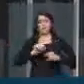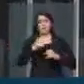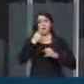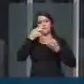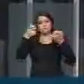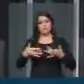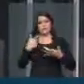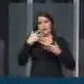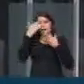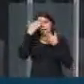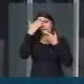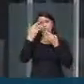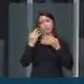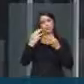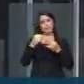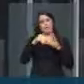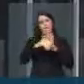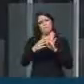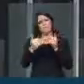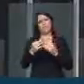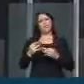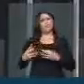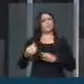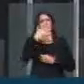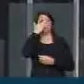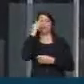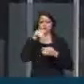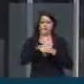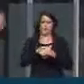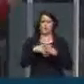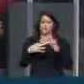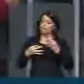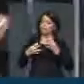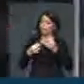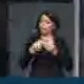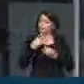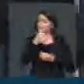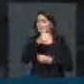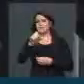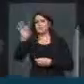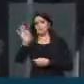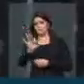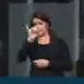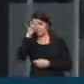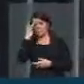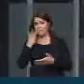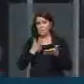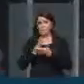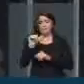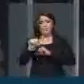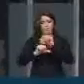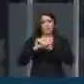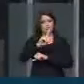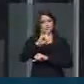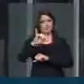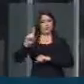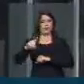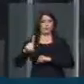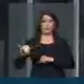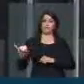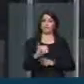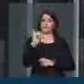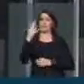aqui os agradecimentos e pedir o voto de todos, que por unanimidade, se possível, aprovem e transformem essa data numa data